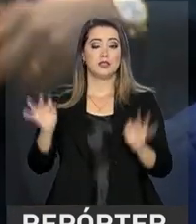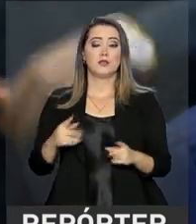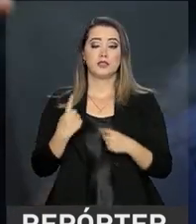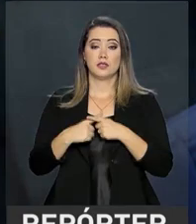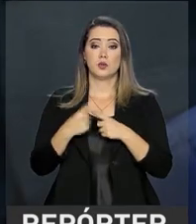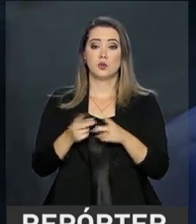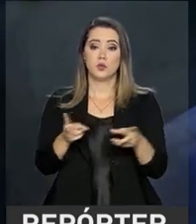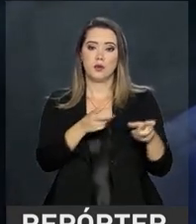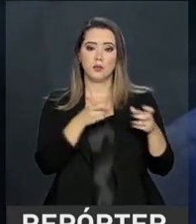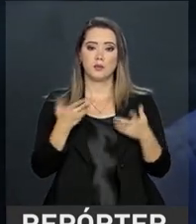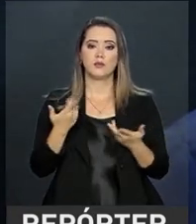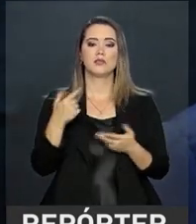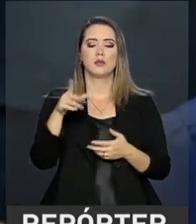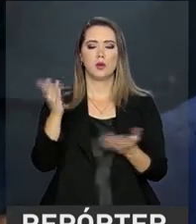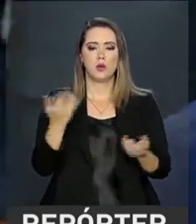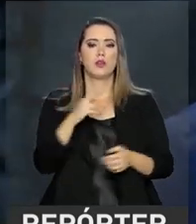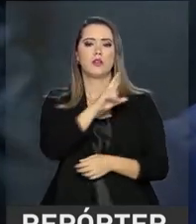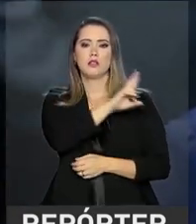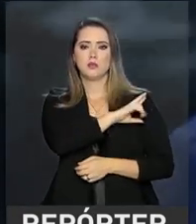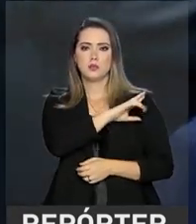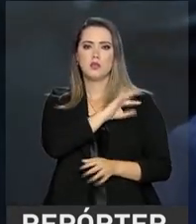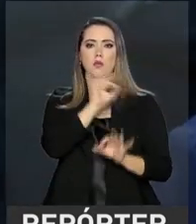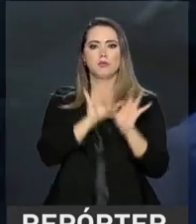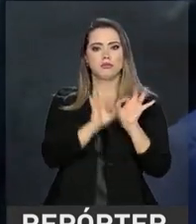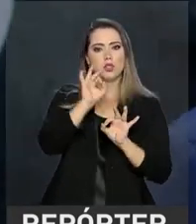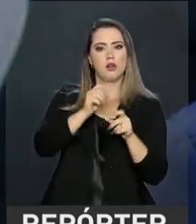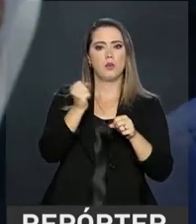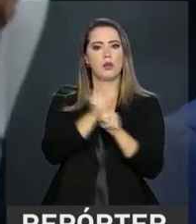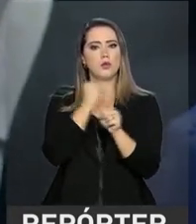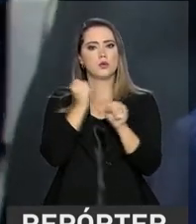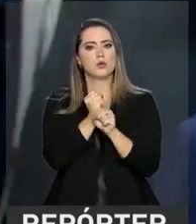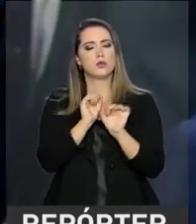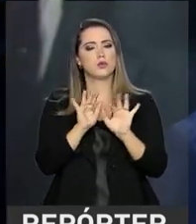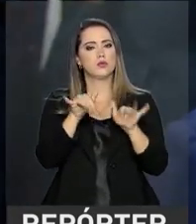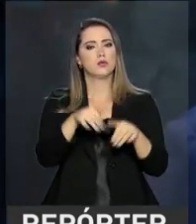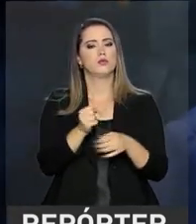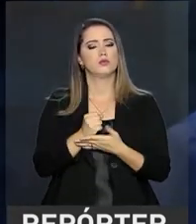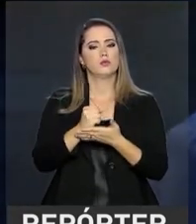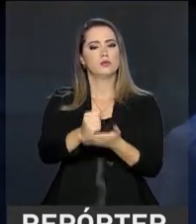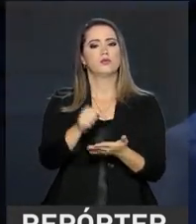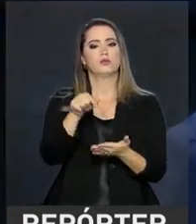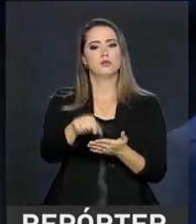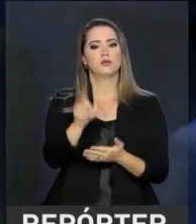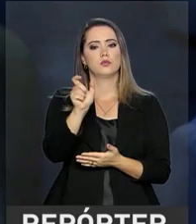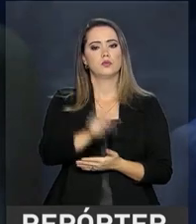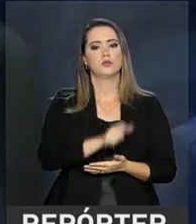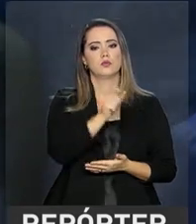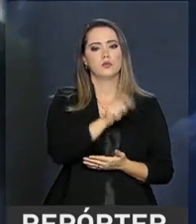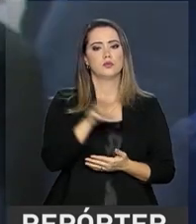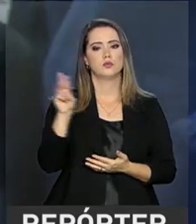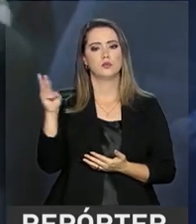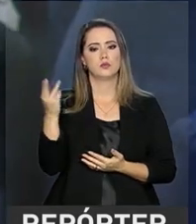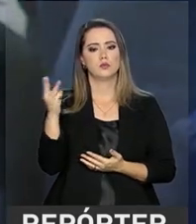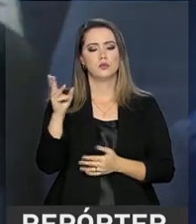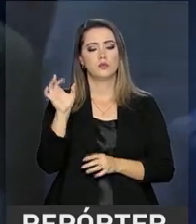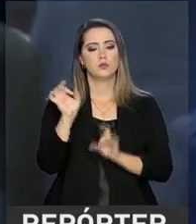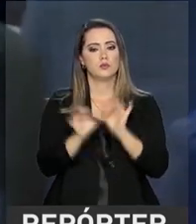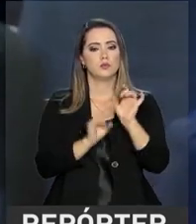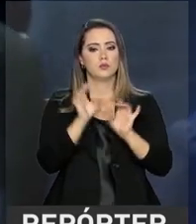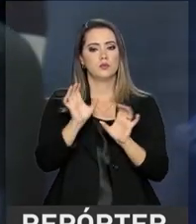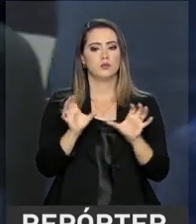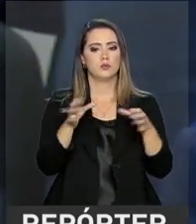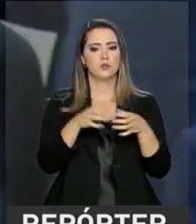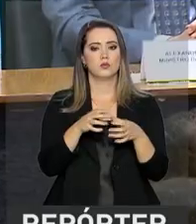exatamente por essa maneira responsável de retomar essas obras e entregar essas obras para o povo de imperatriz em especial a ir